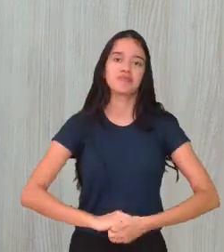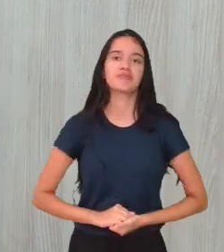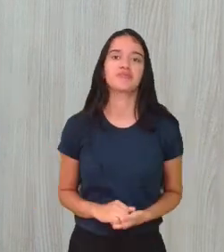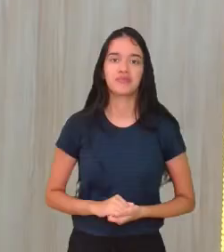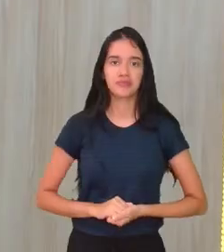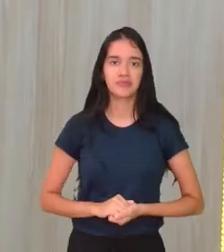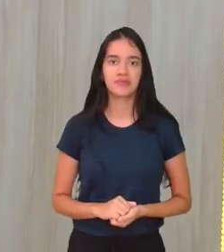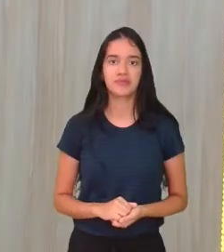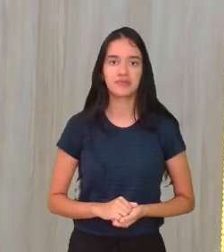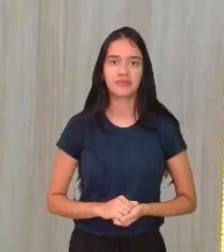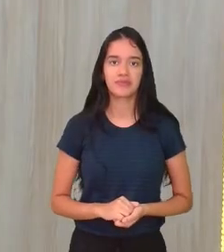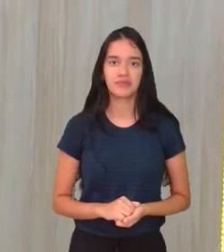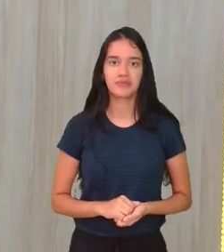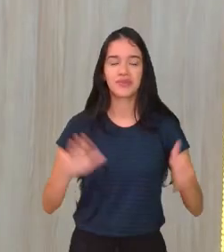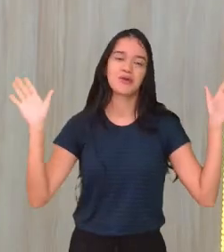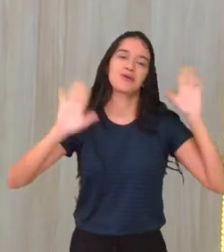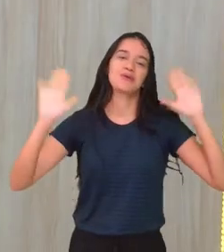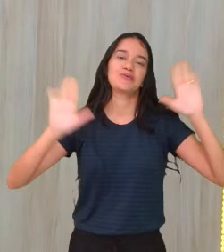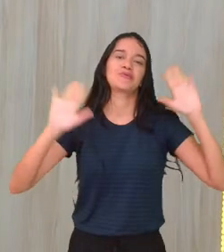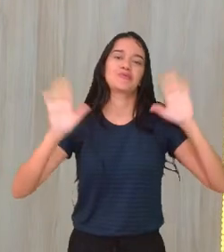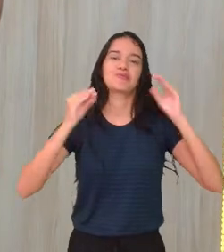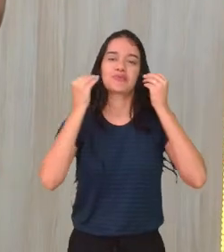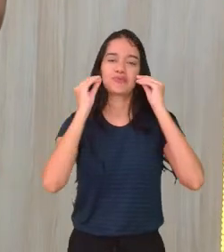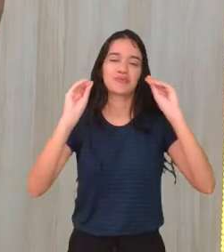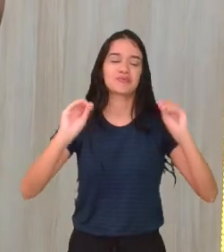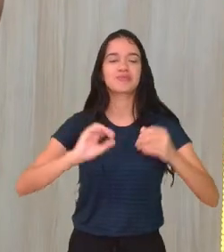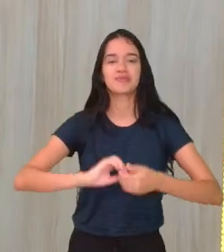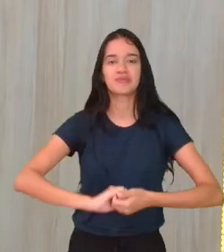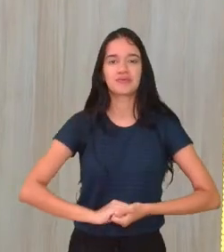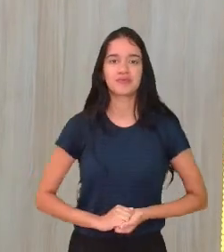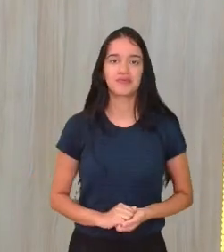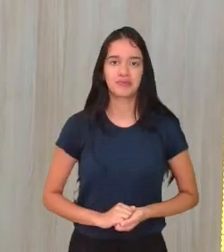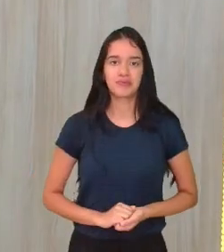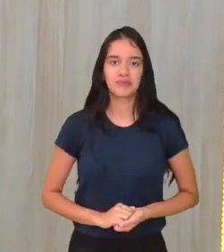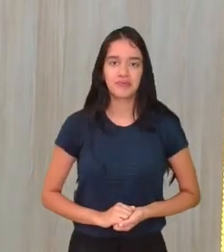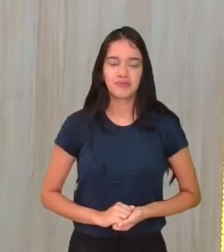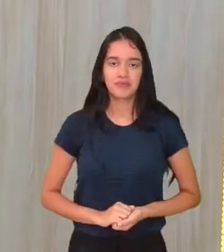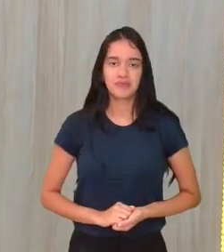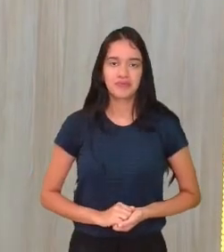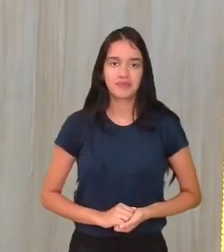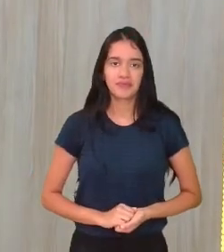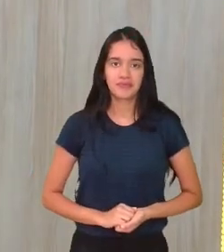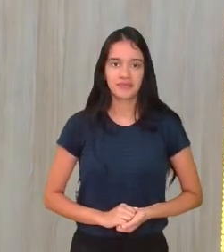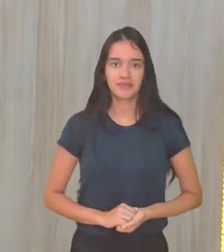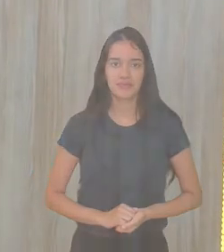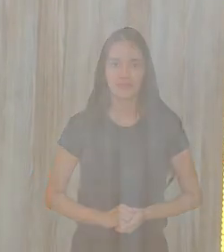Tchau, tchau, pessoal. Um cheiro no seu coração e até a próxima aula.